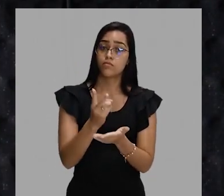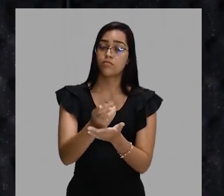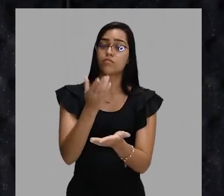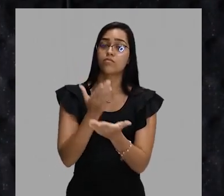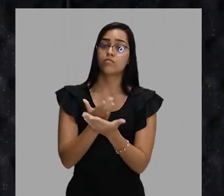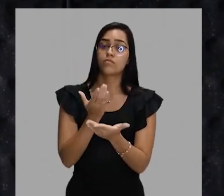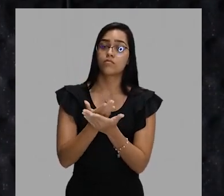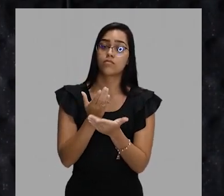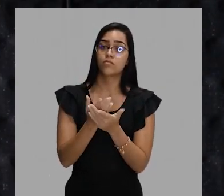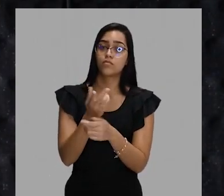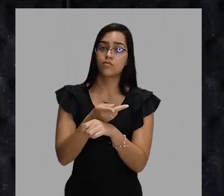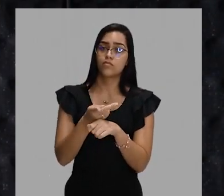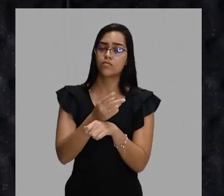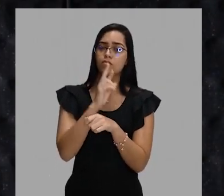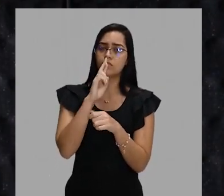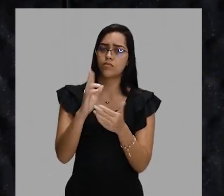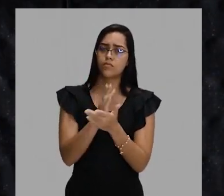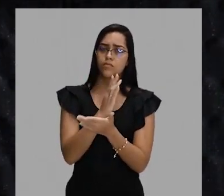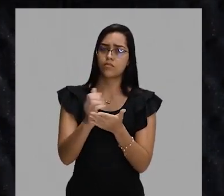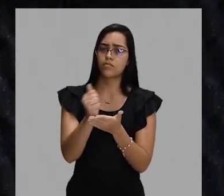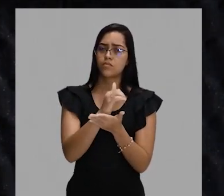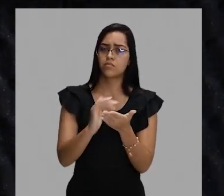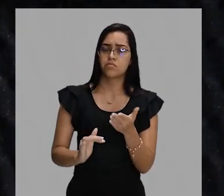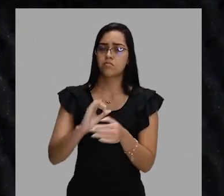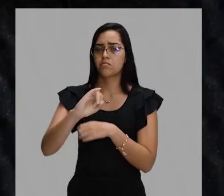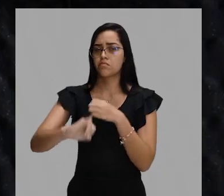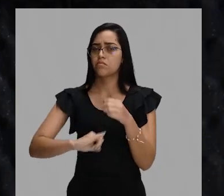estudando, procurem responder alguns exercícios, seja